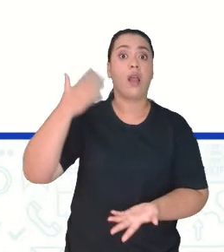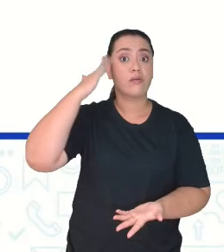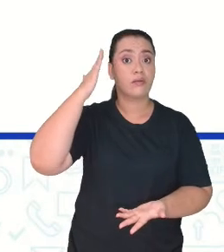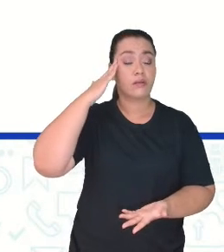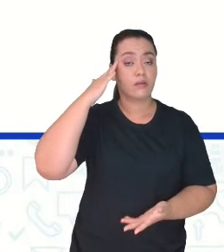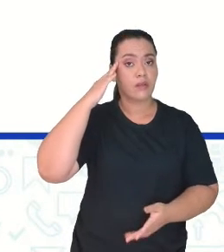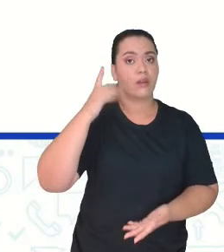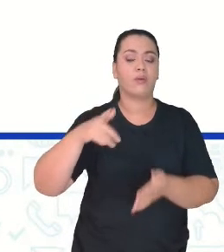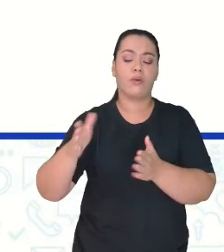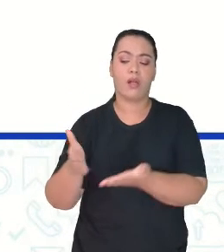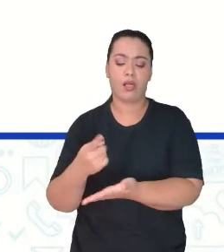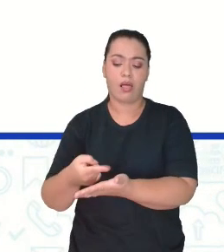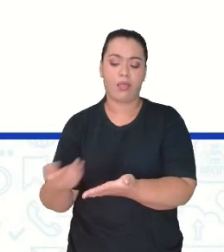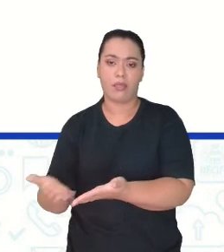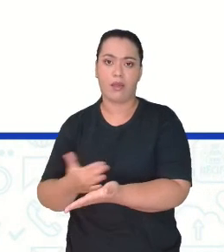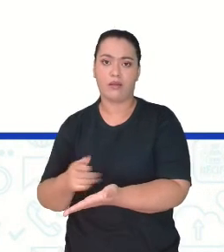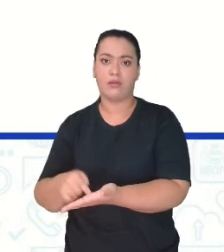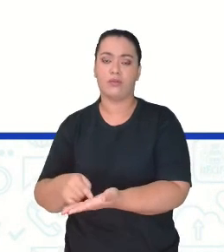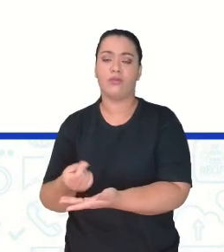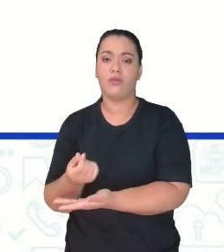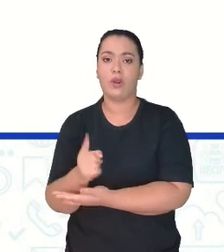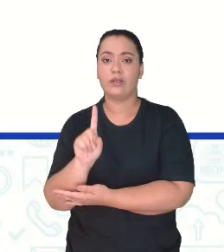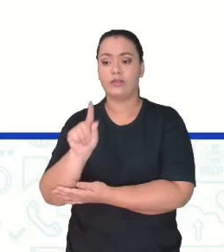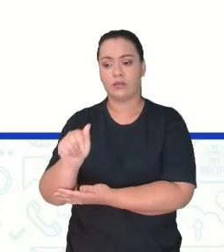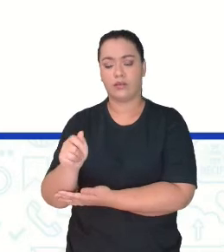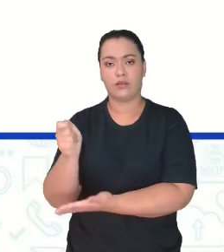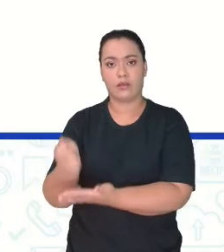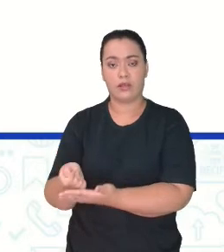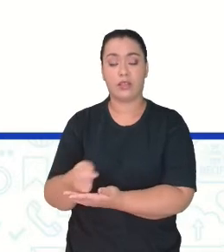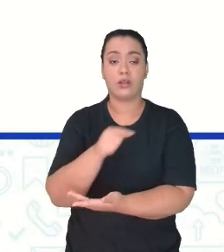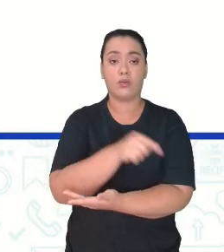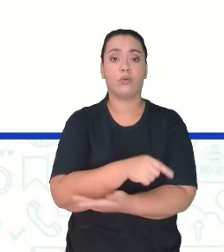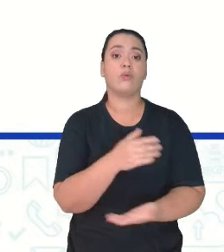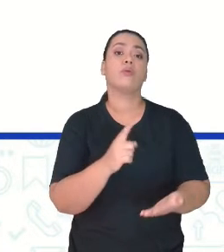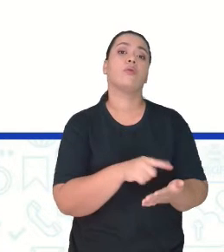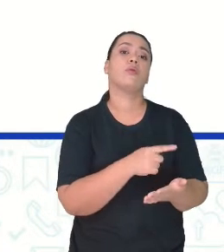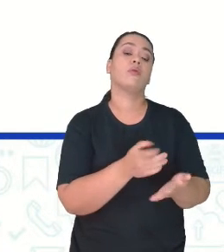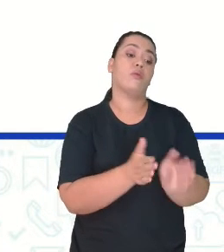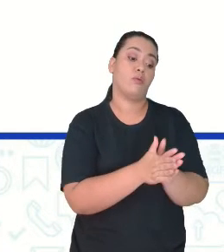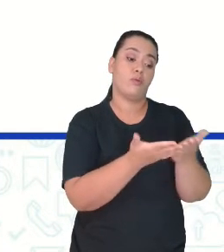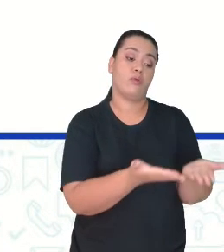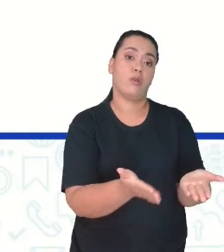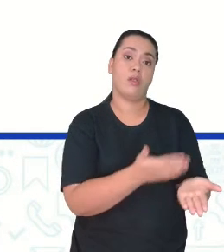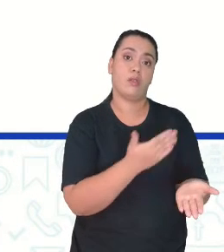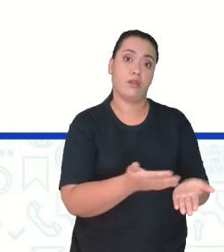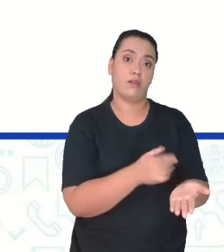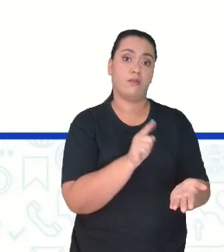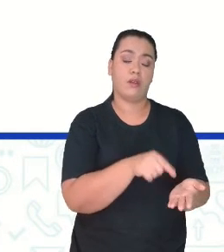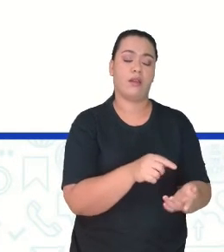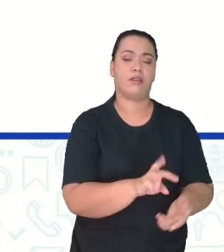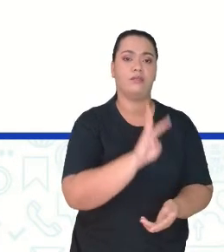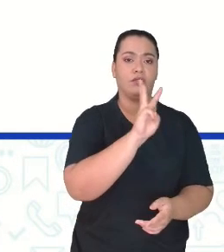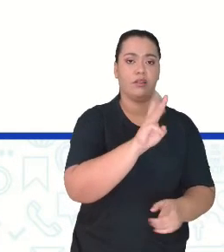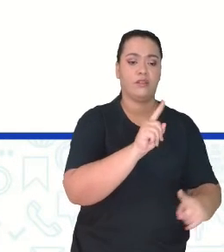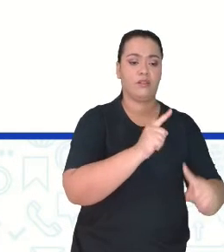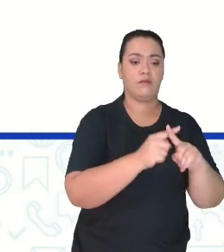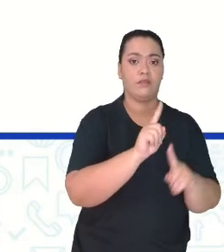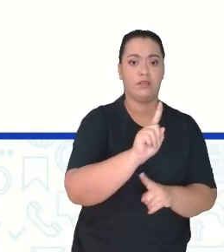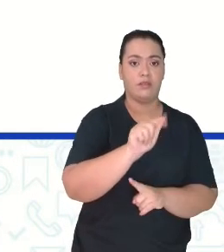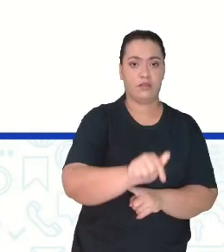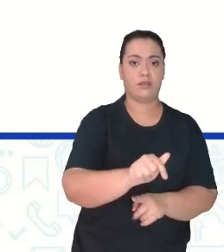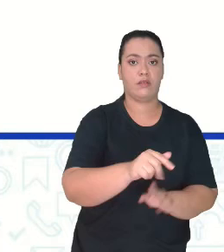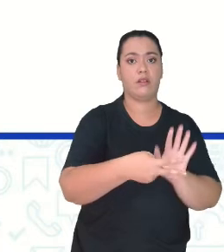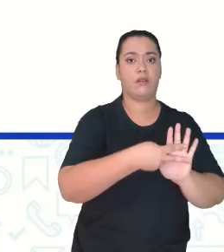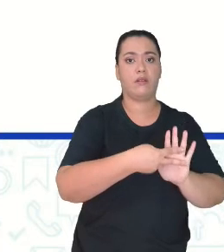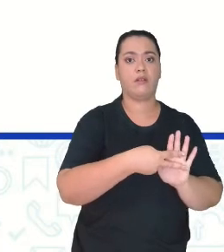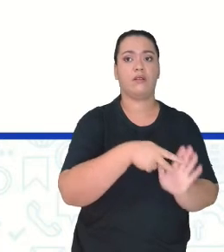custou R$17, porque é uma parte só, e o livro ele vai custar 3 vezes 17, que dá